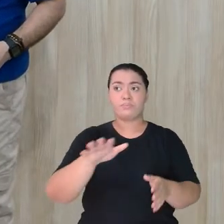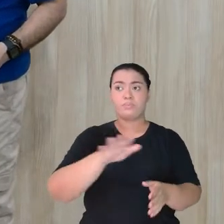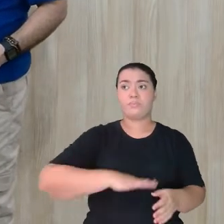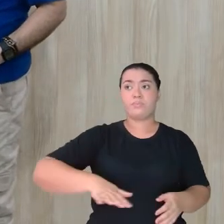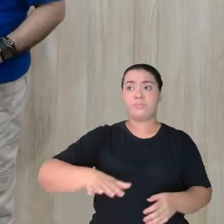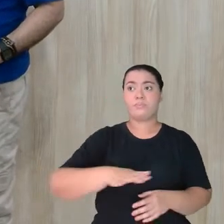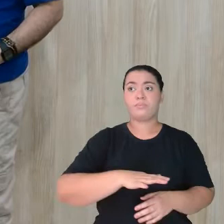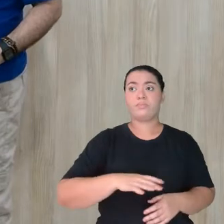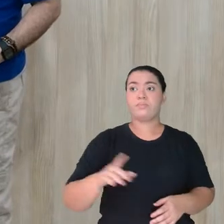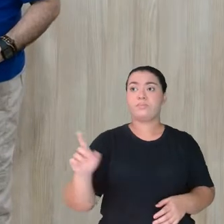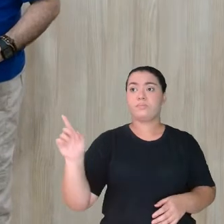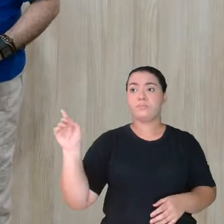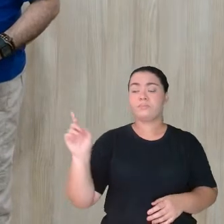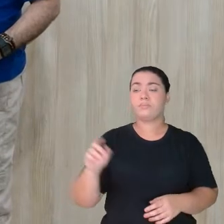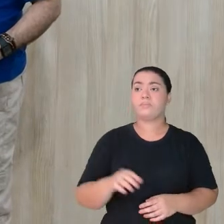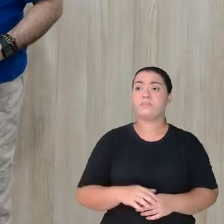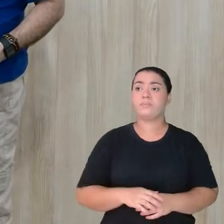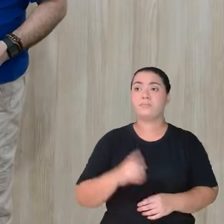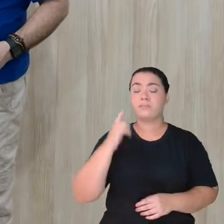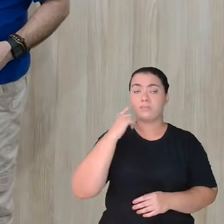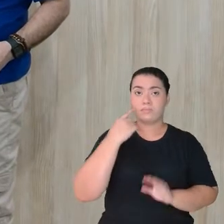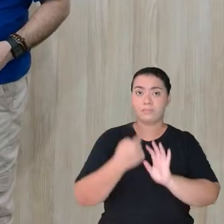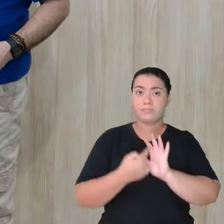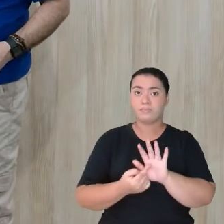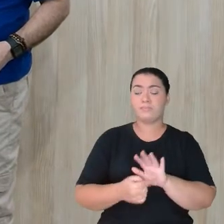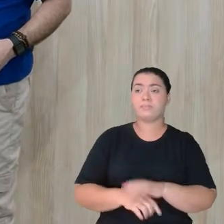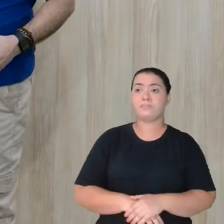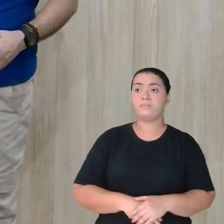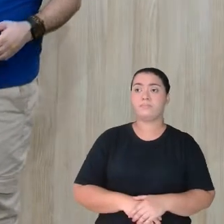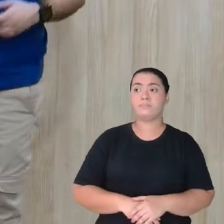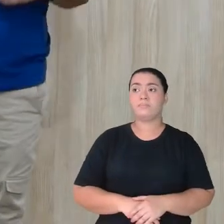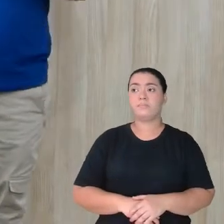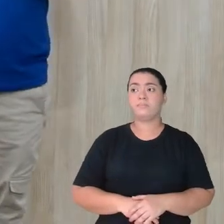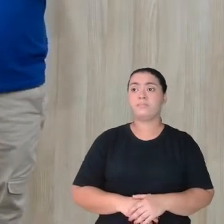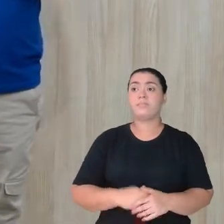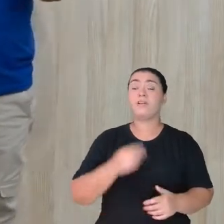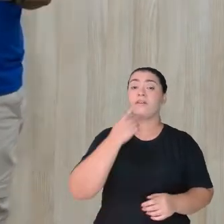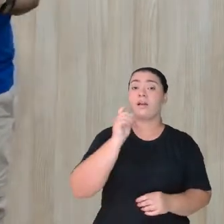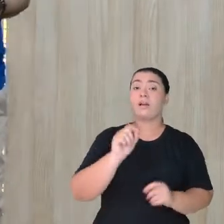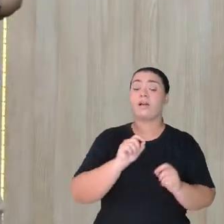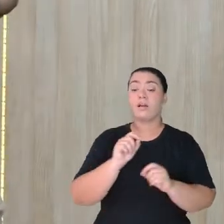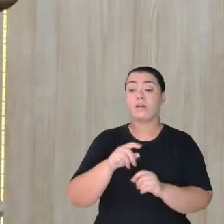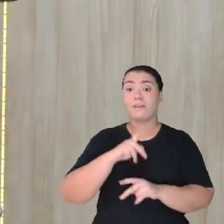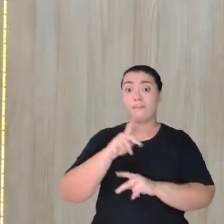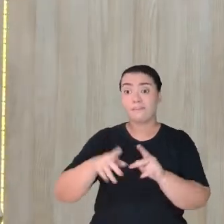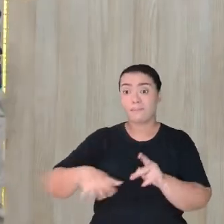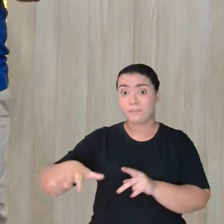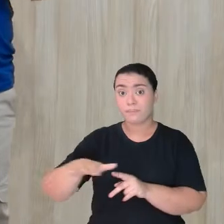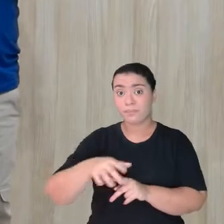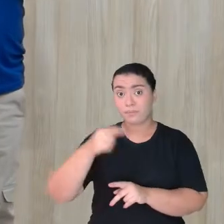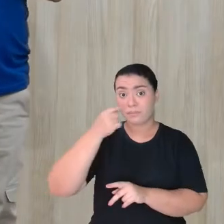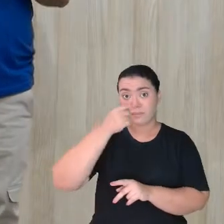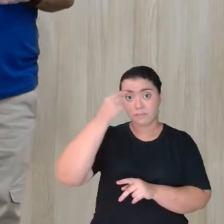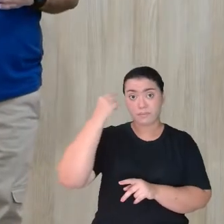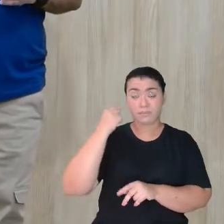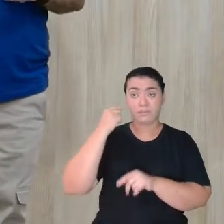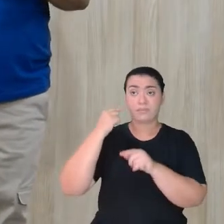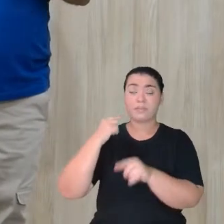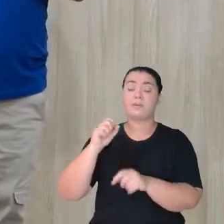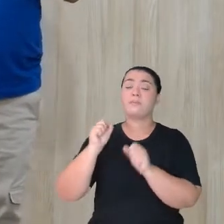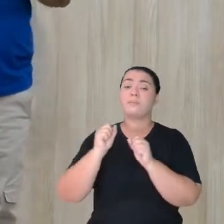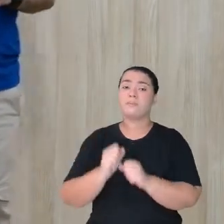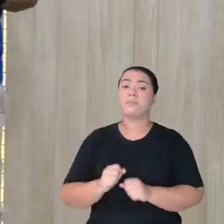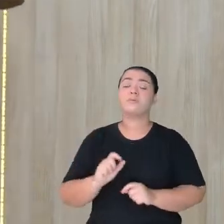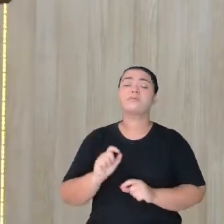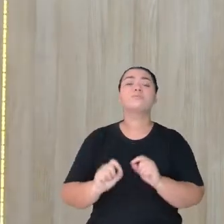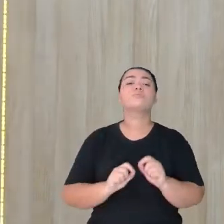Baikal, né, que eu falei para vocês. Então, a gente está falando de um povo que pode ter constituído